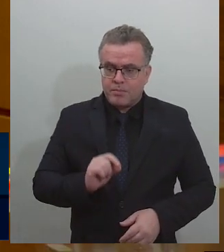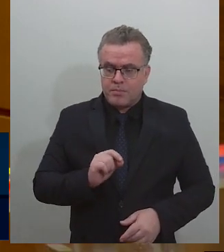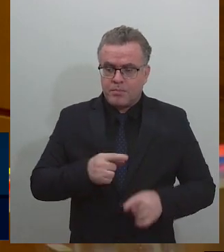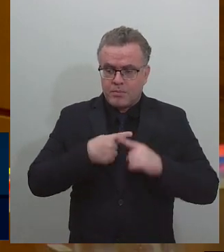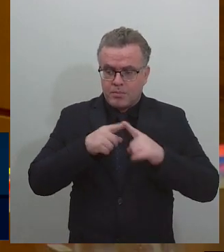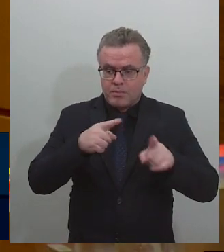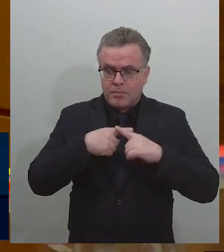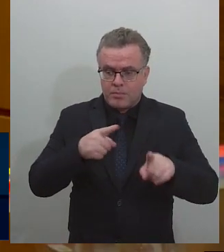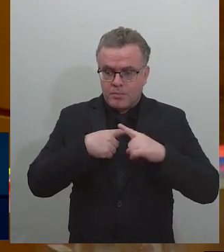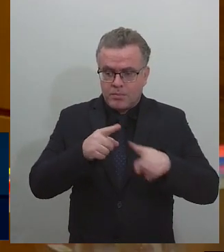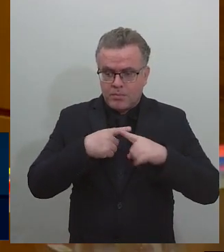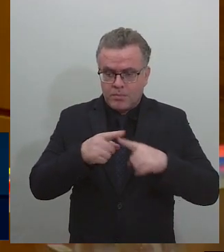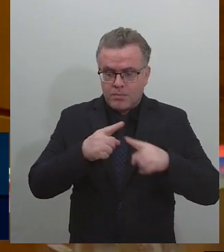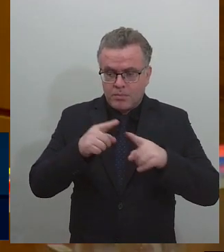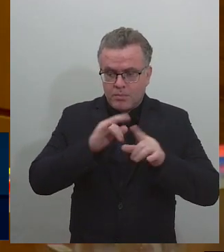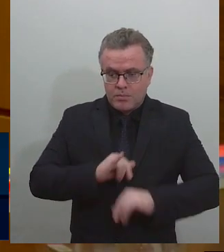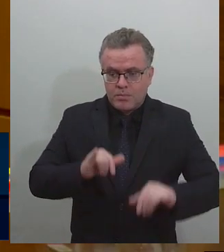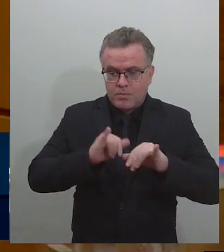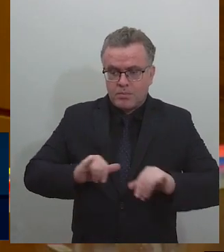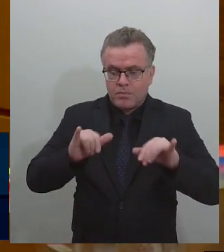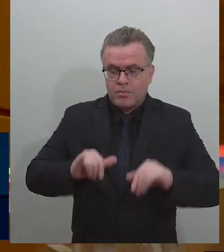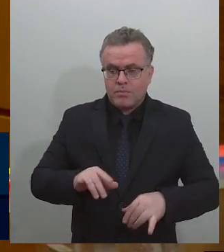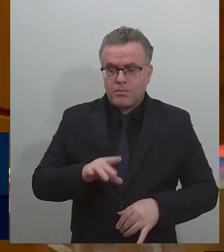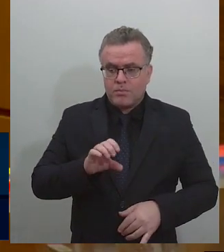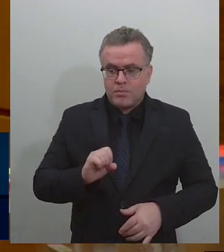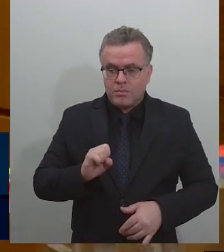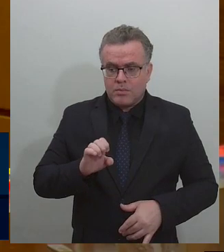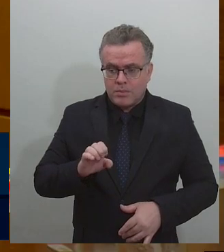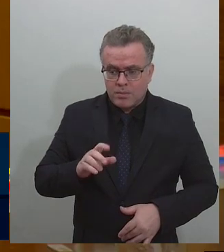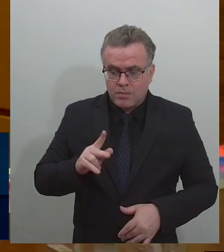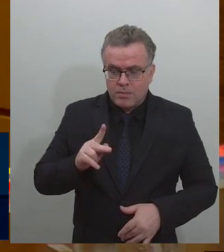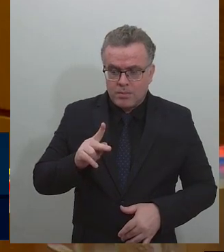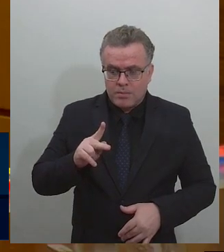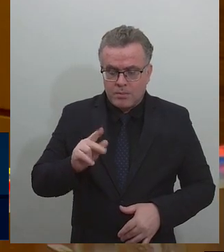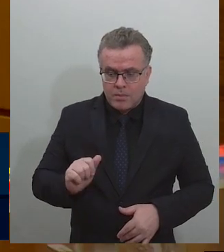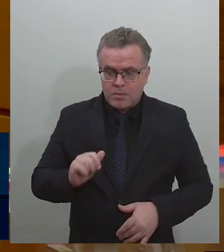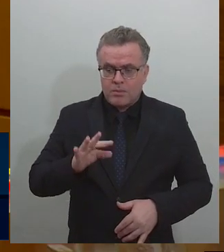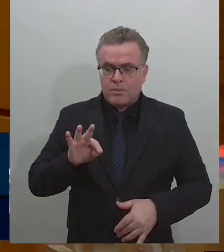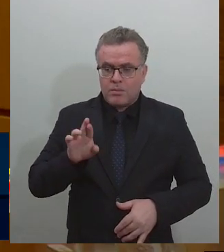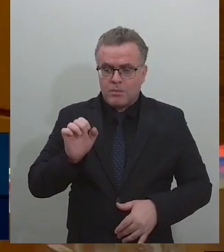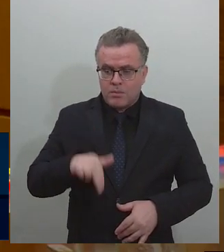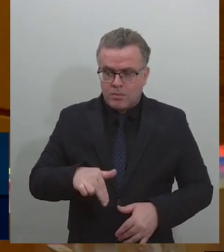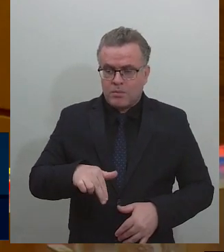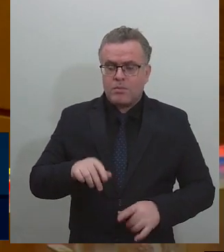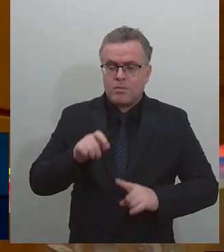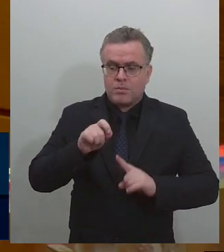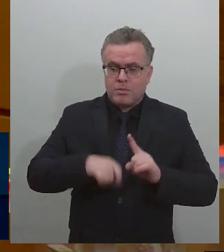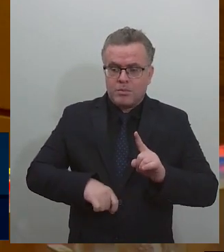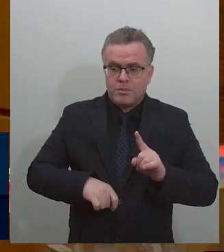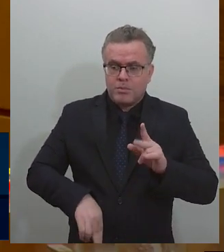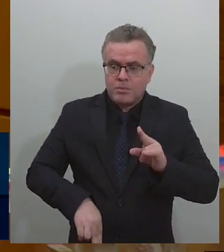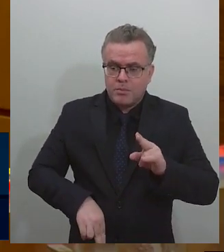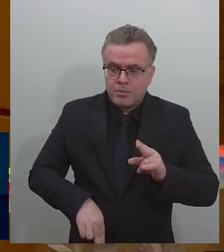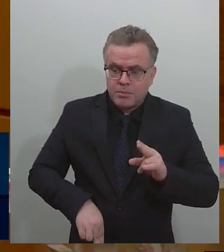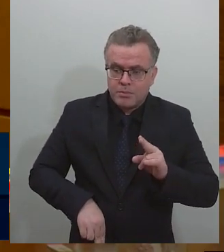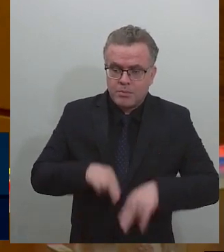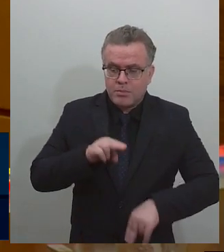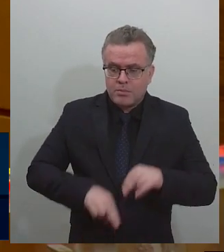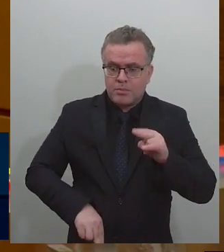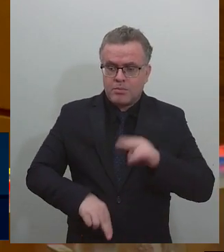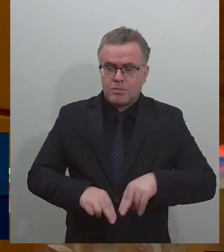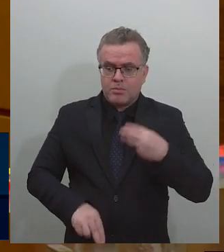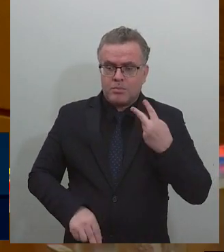CPTAN que no mês de julho ocorreram 3 acidentes